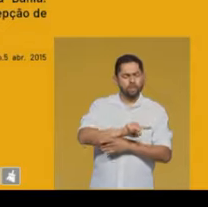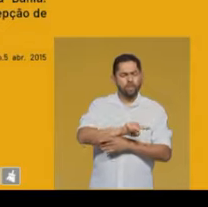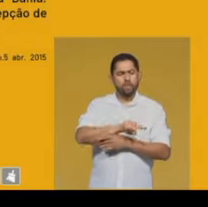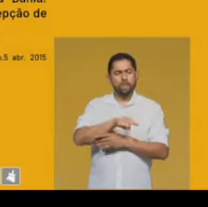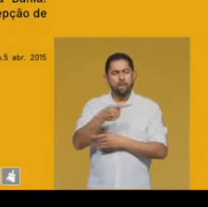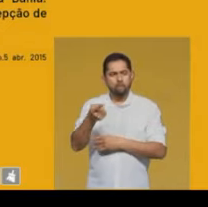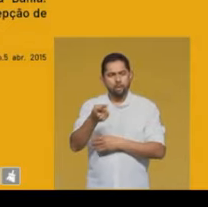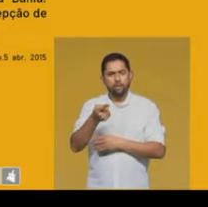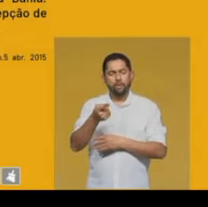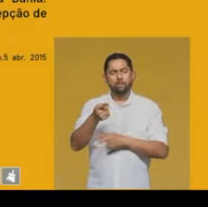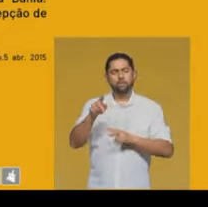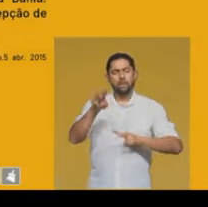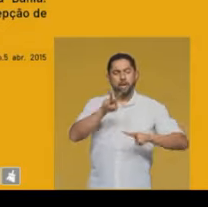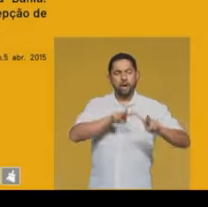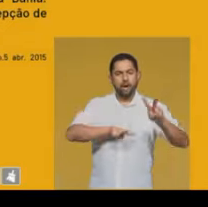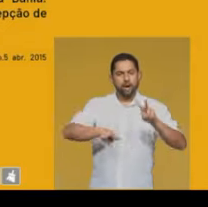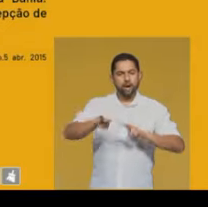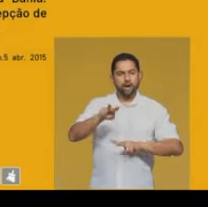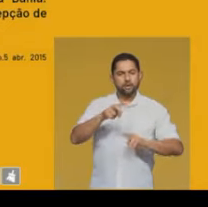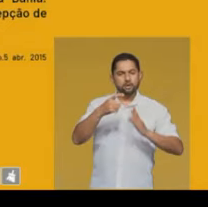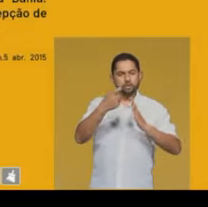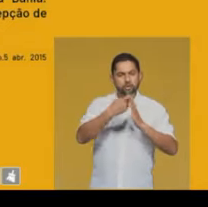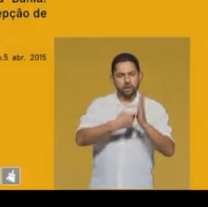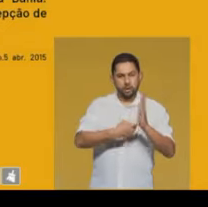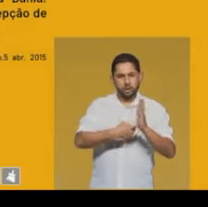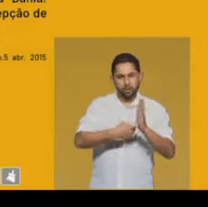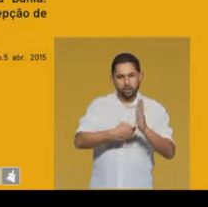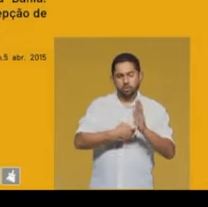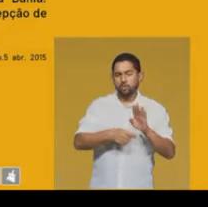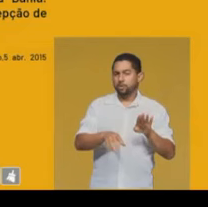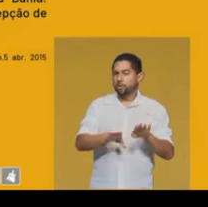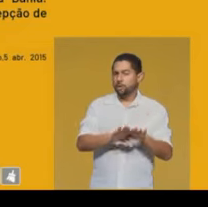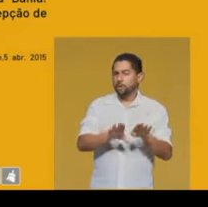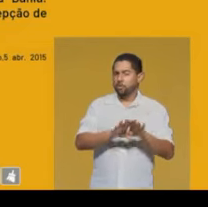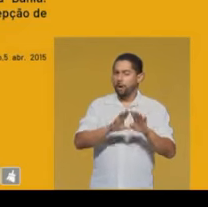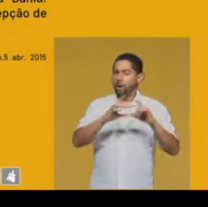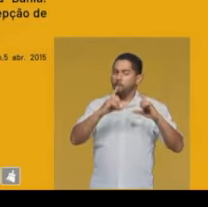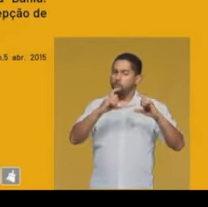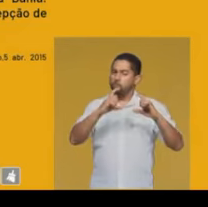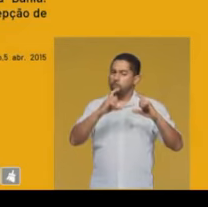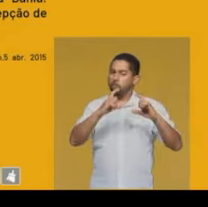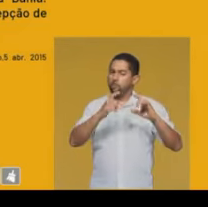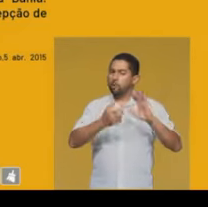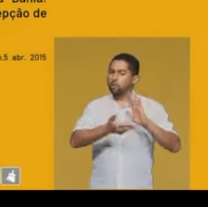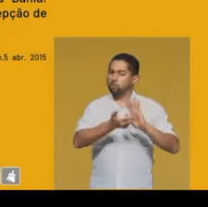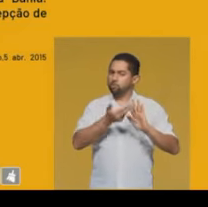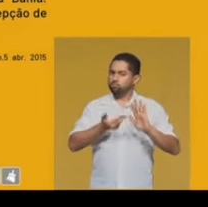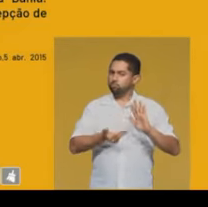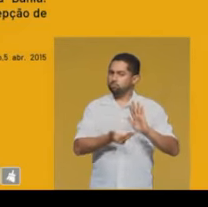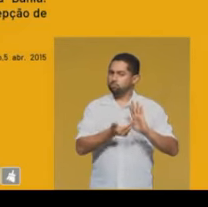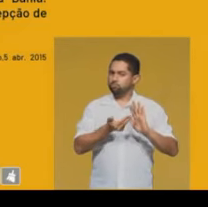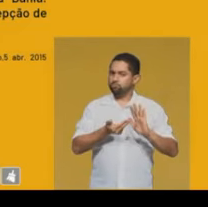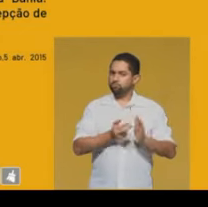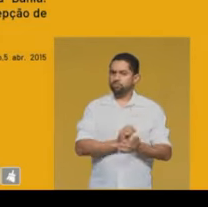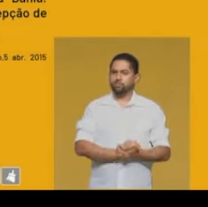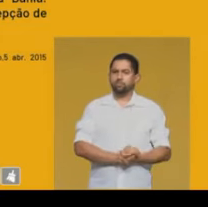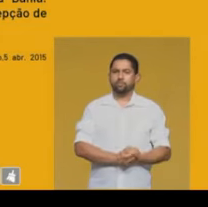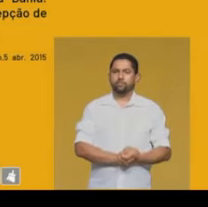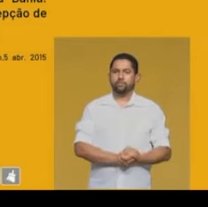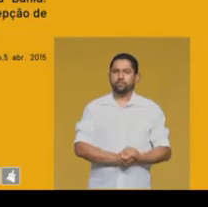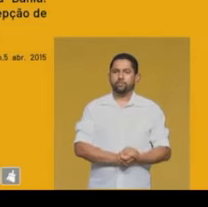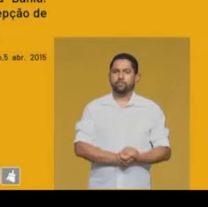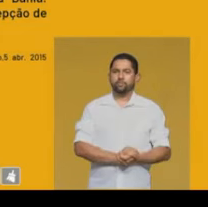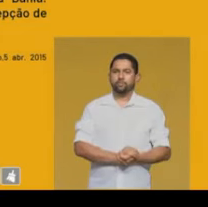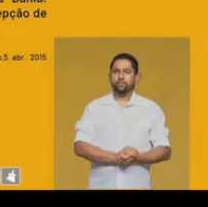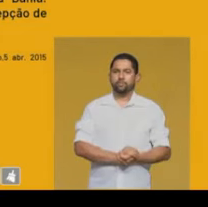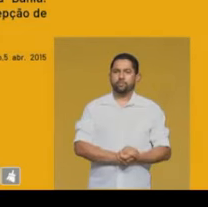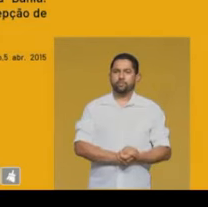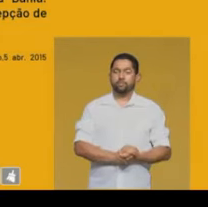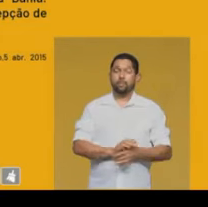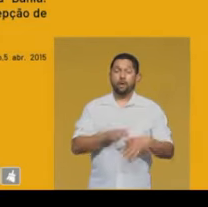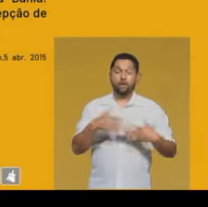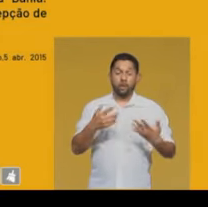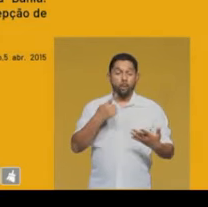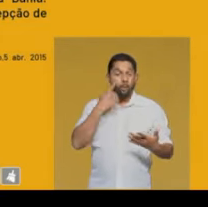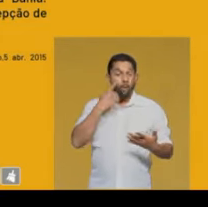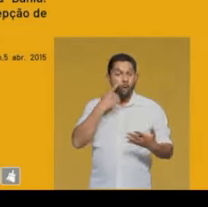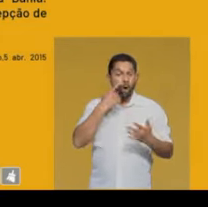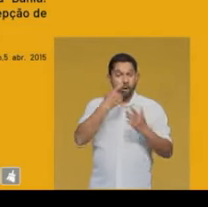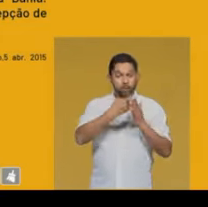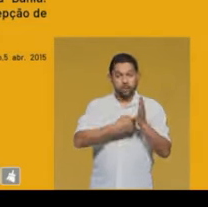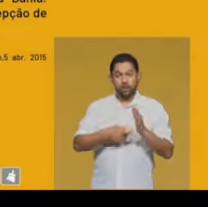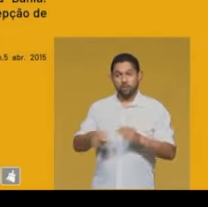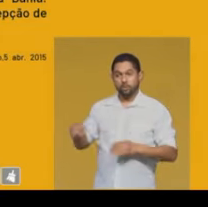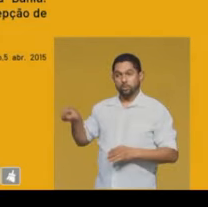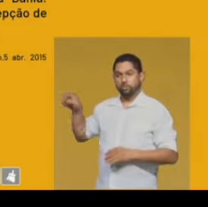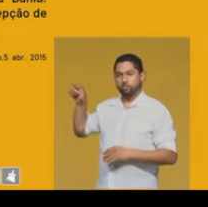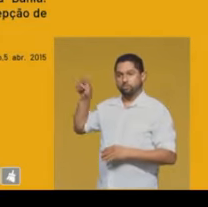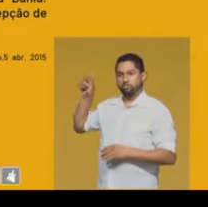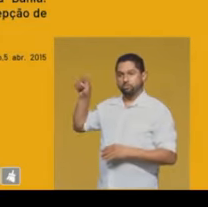analise o texto ou a imagem. No caso aqui, a referência está falando